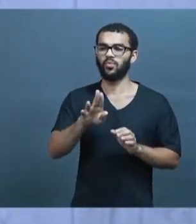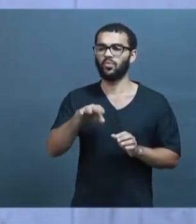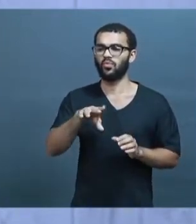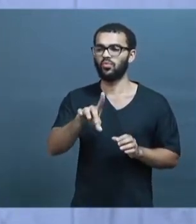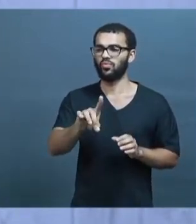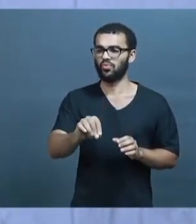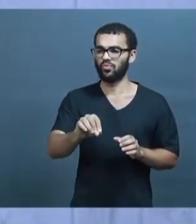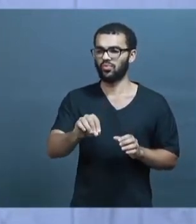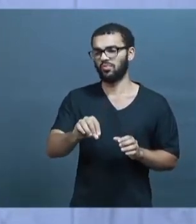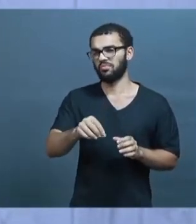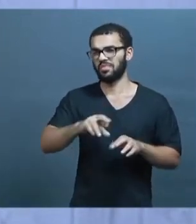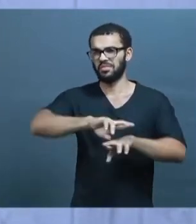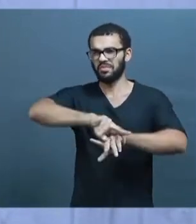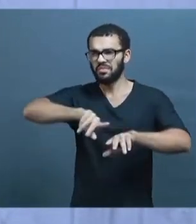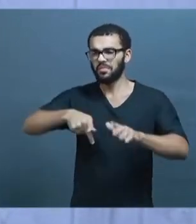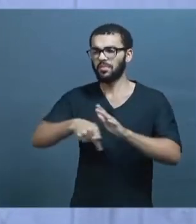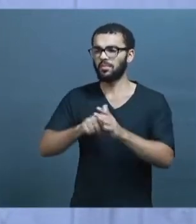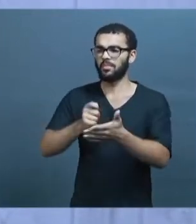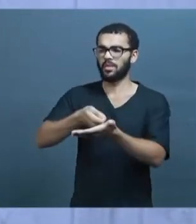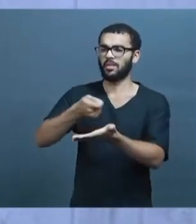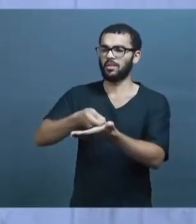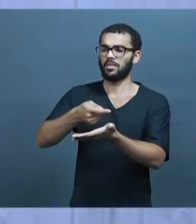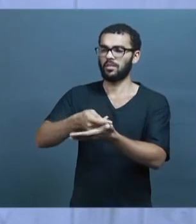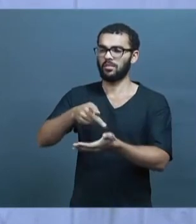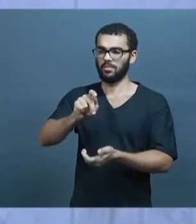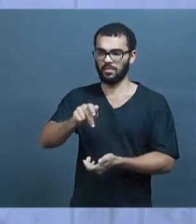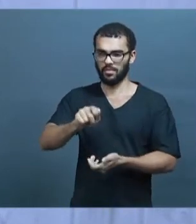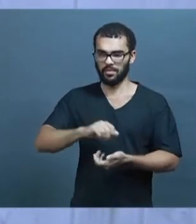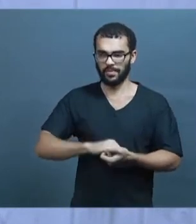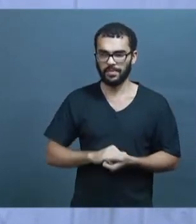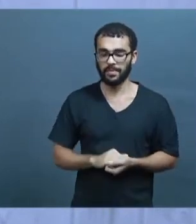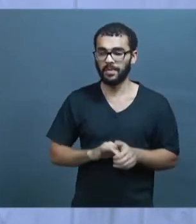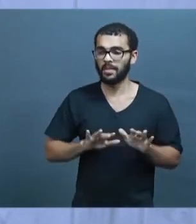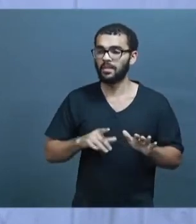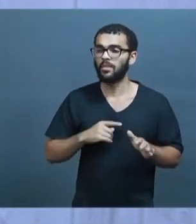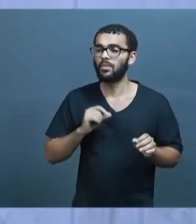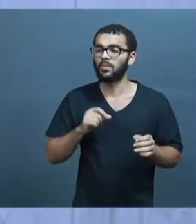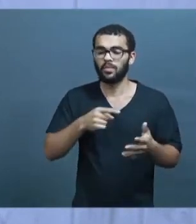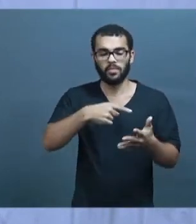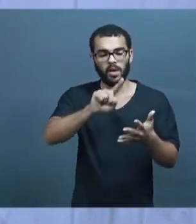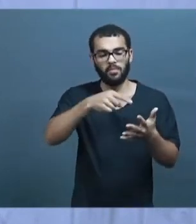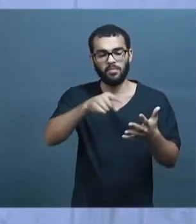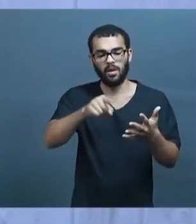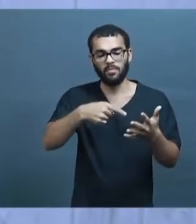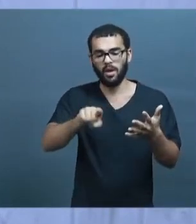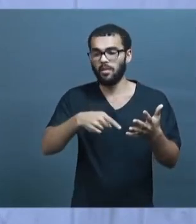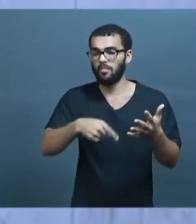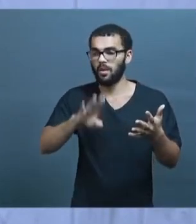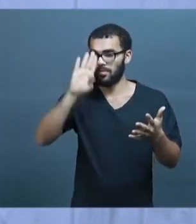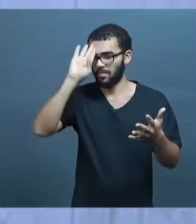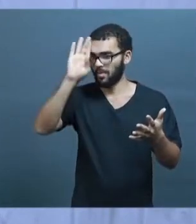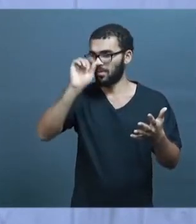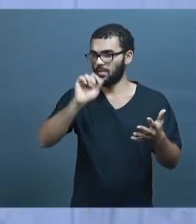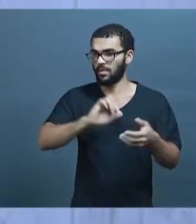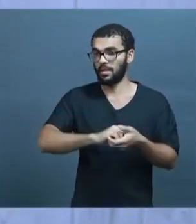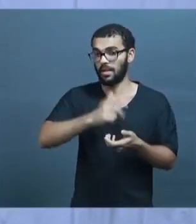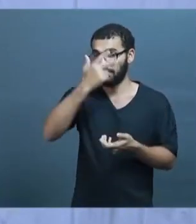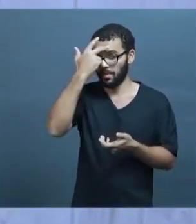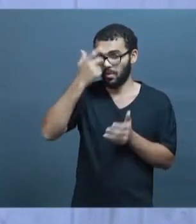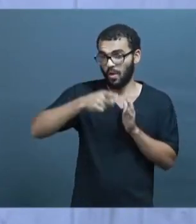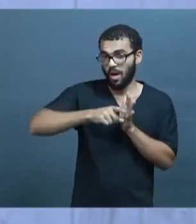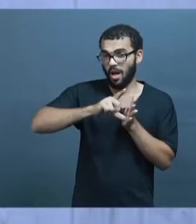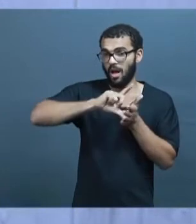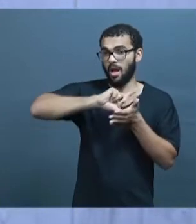e outros tantos que existem por aí. Então, os grandes pontos de modificação que a reforma traz são para os servidores que ingressaram antes